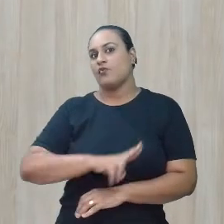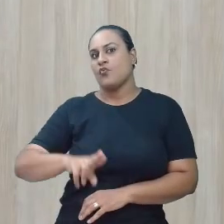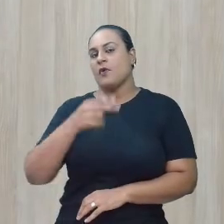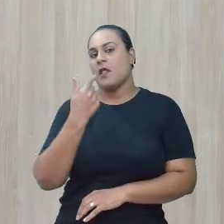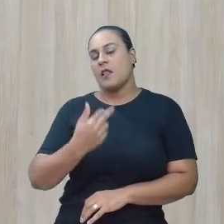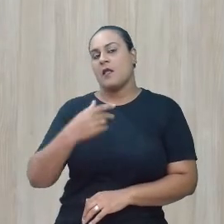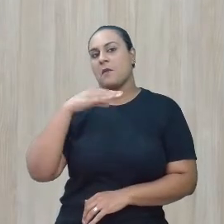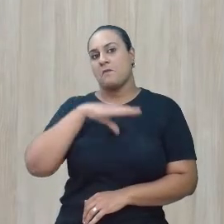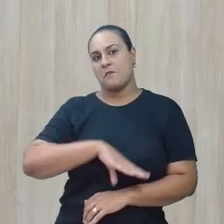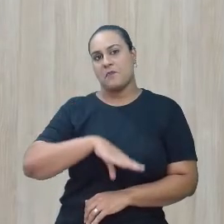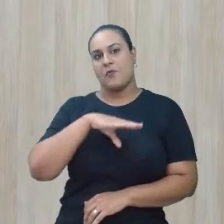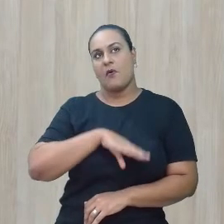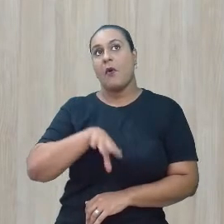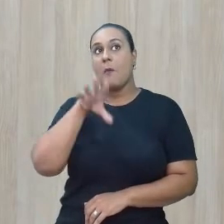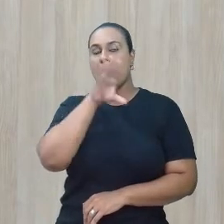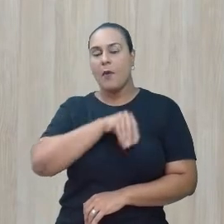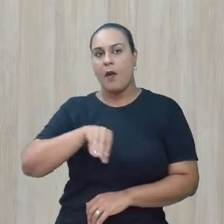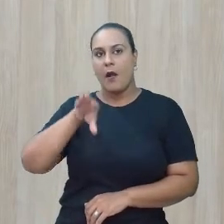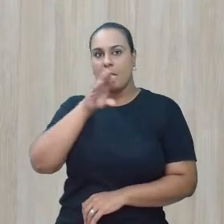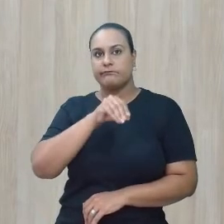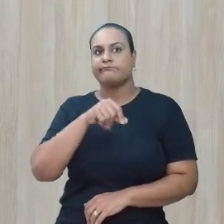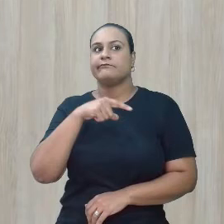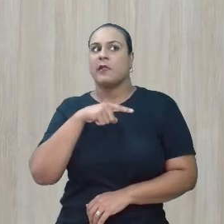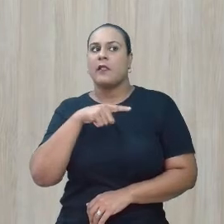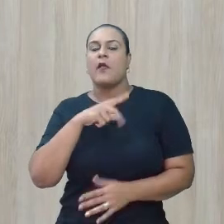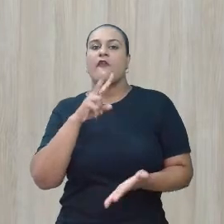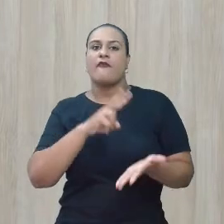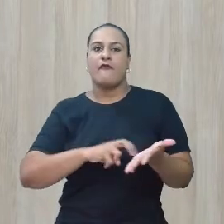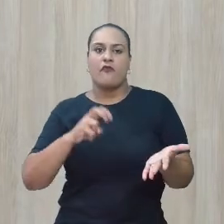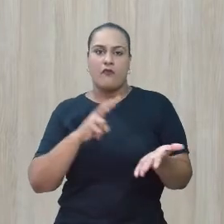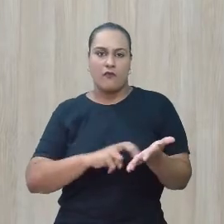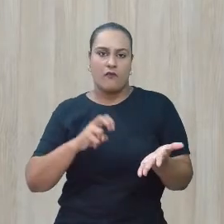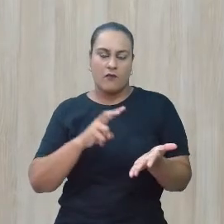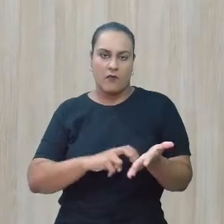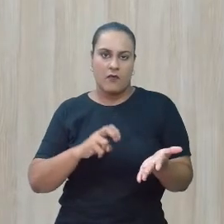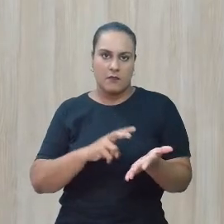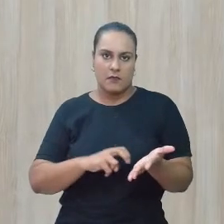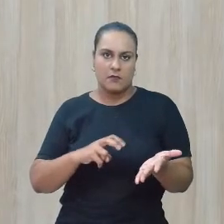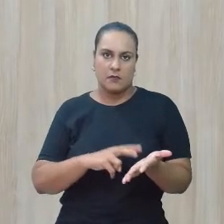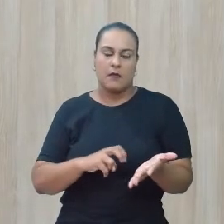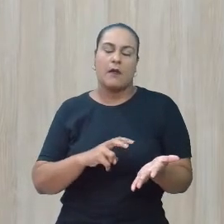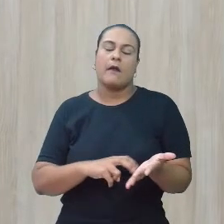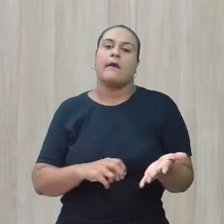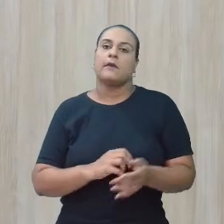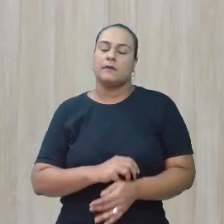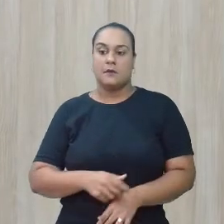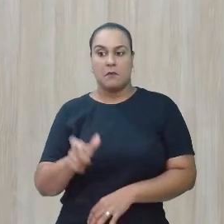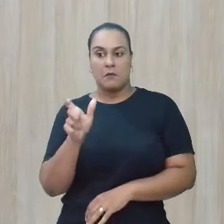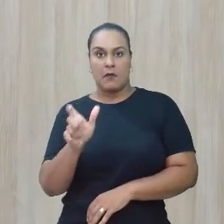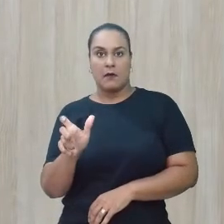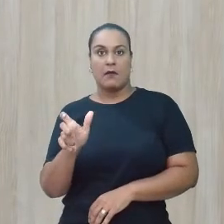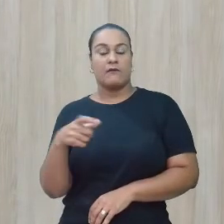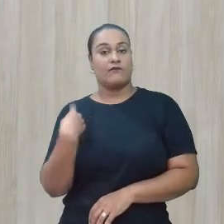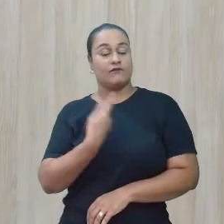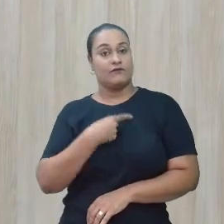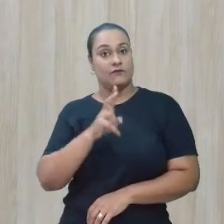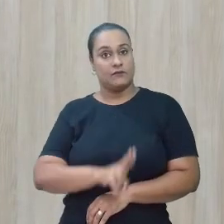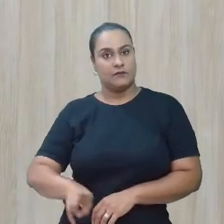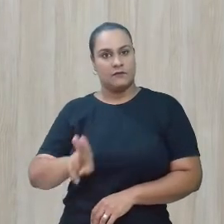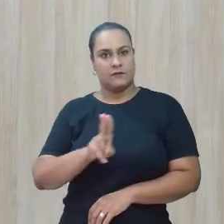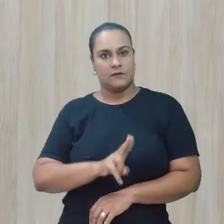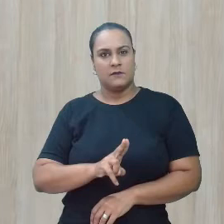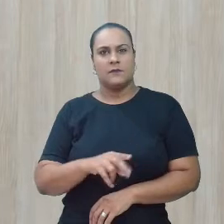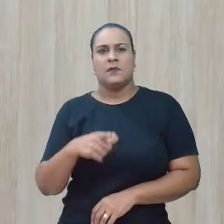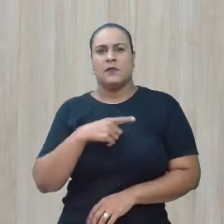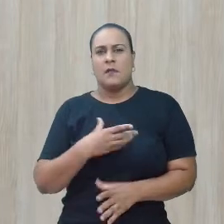muita riqueza de vocabulário. Vocabulário são as palavras, né, que a gente usa. Há muita